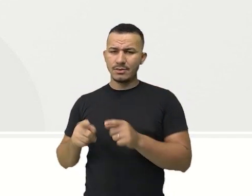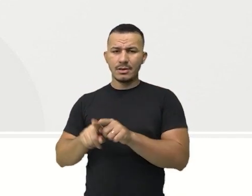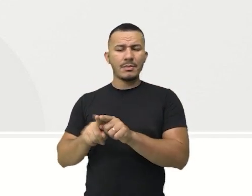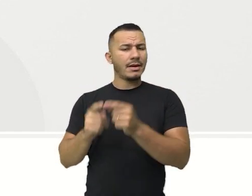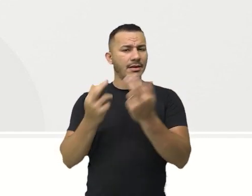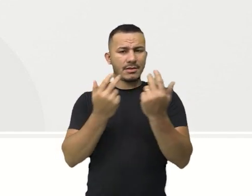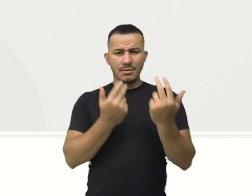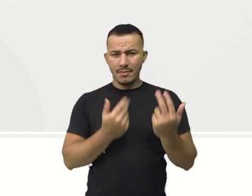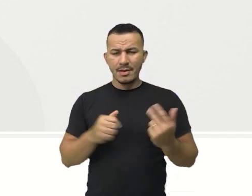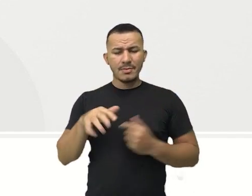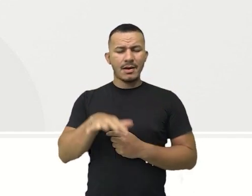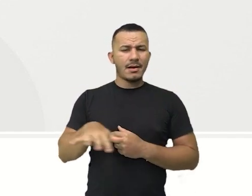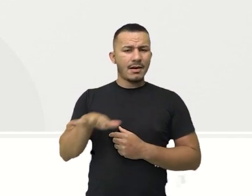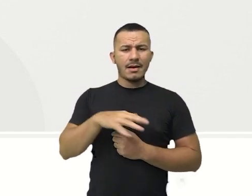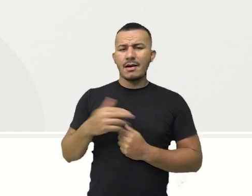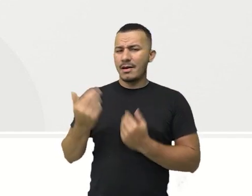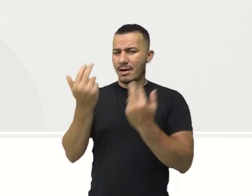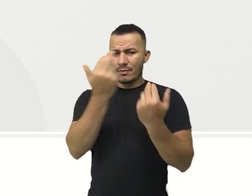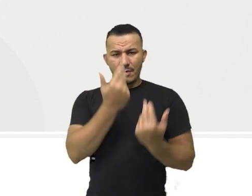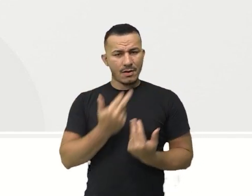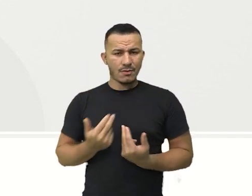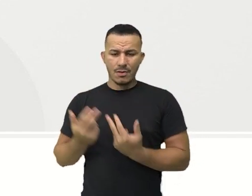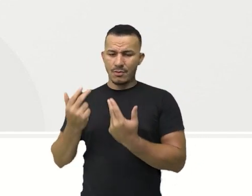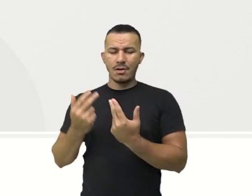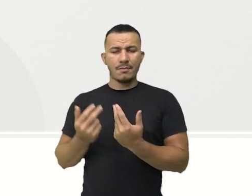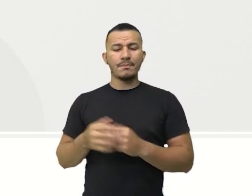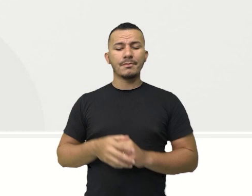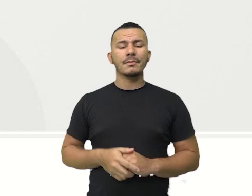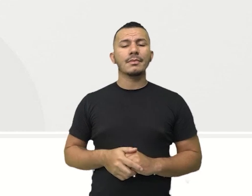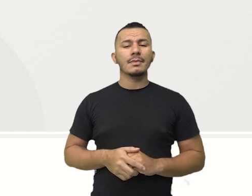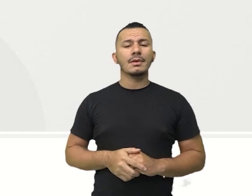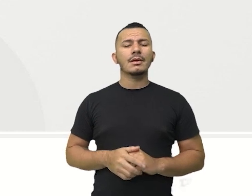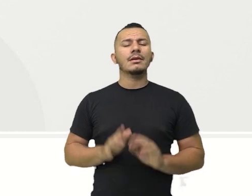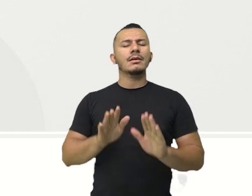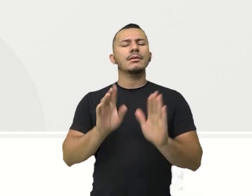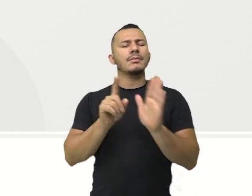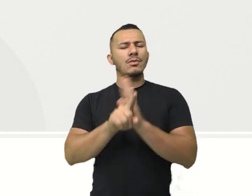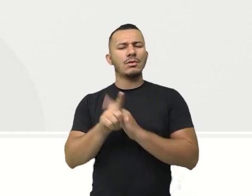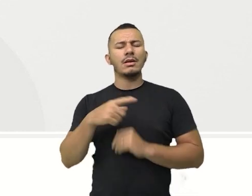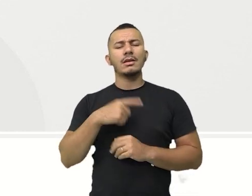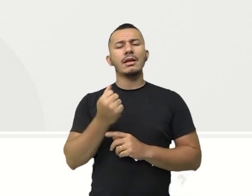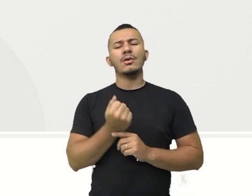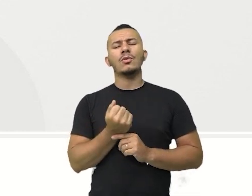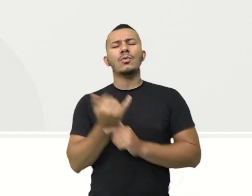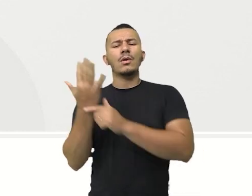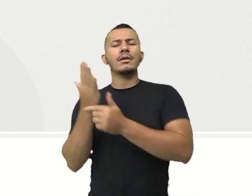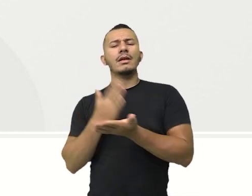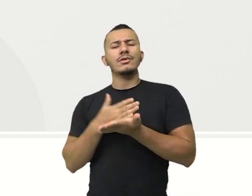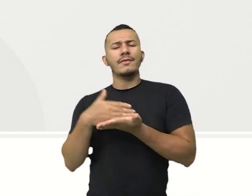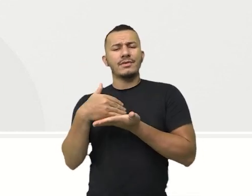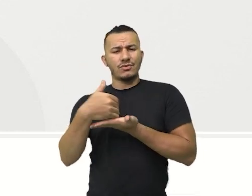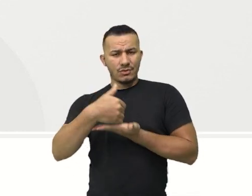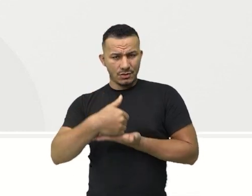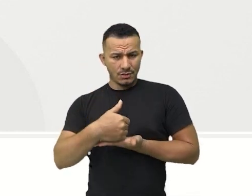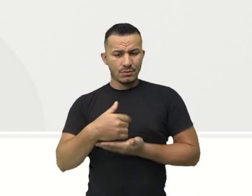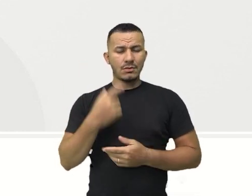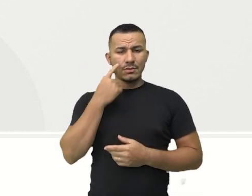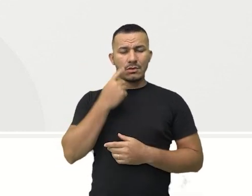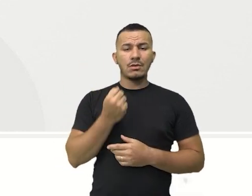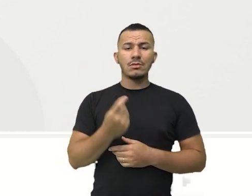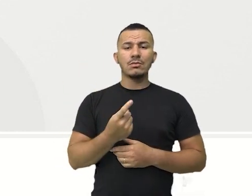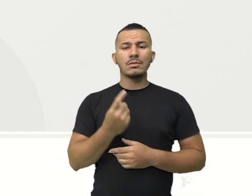possuem a mesma área, tá bom? E aí, pessoal, quantas partes foi dividido esse nosso hexágono?